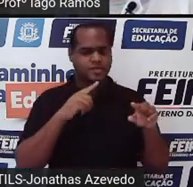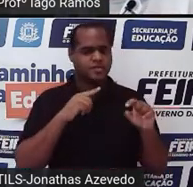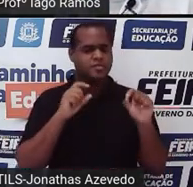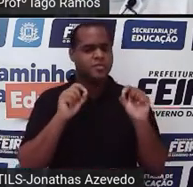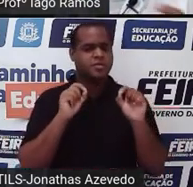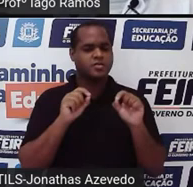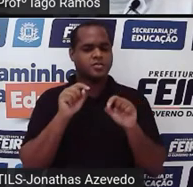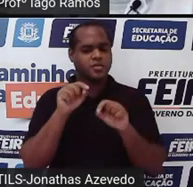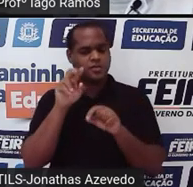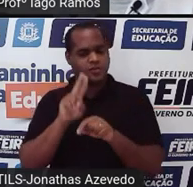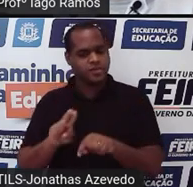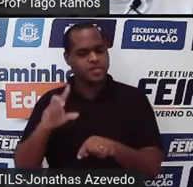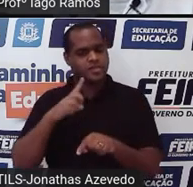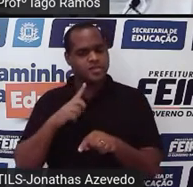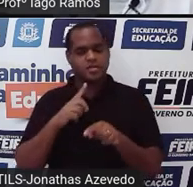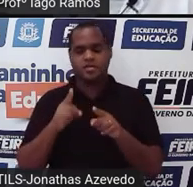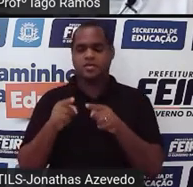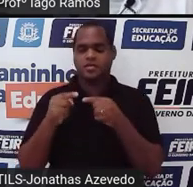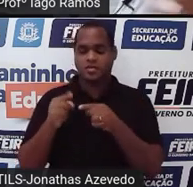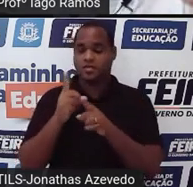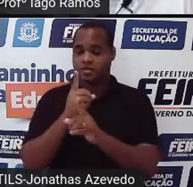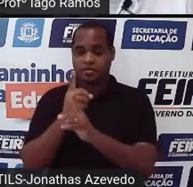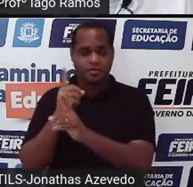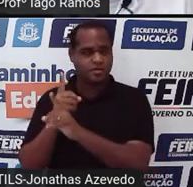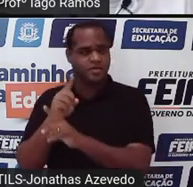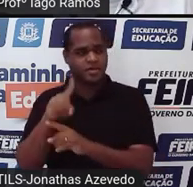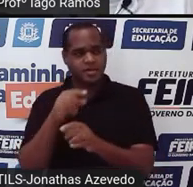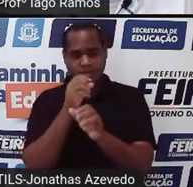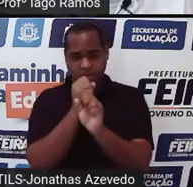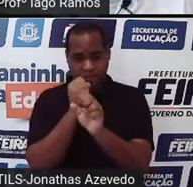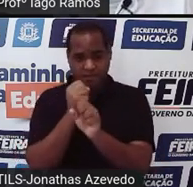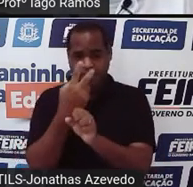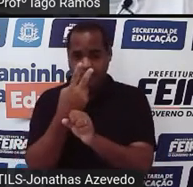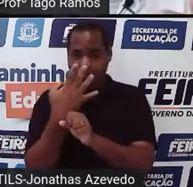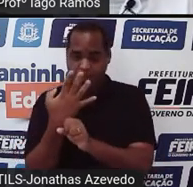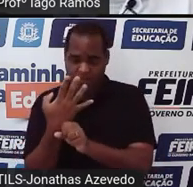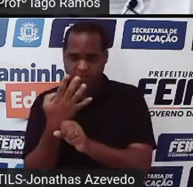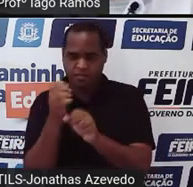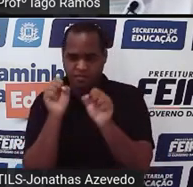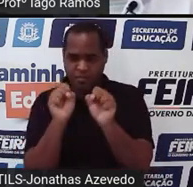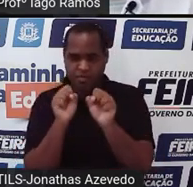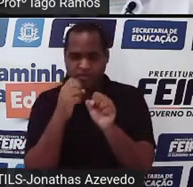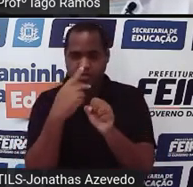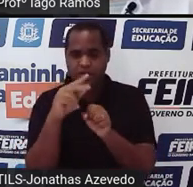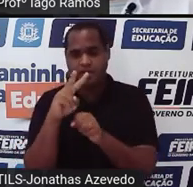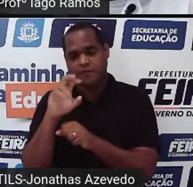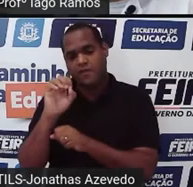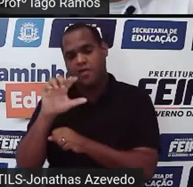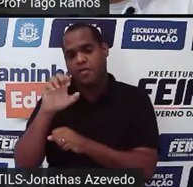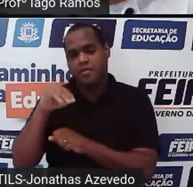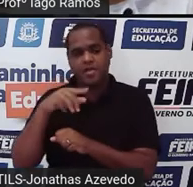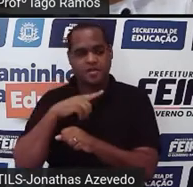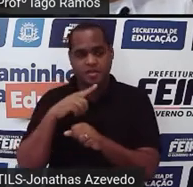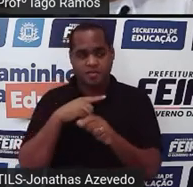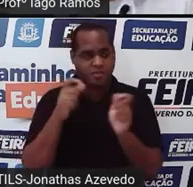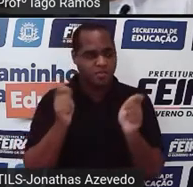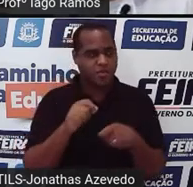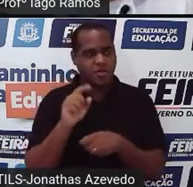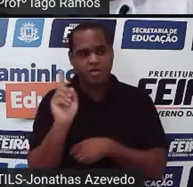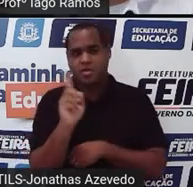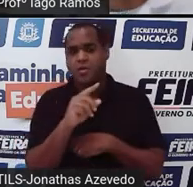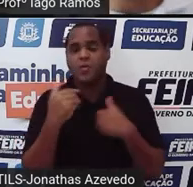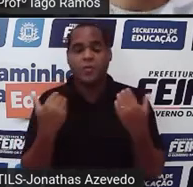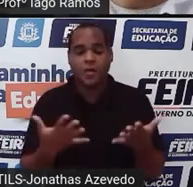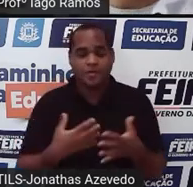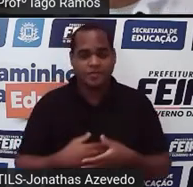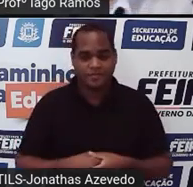cubinhos e encontrar uma medida 24 para o volume de um paralelepípedo bom